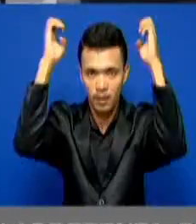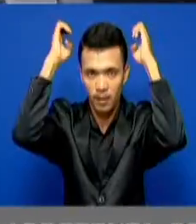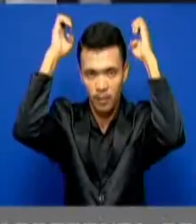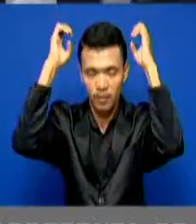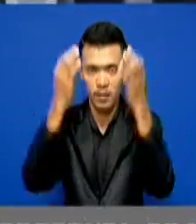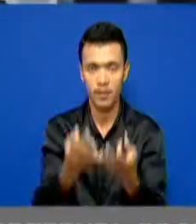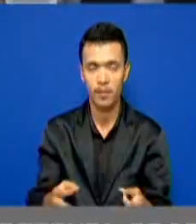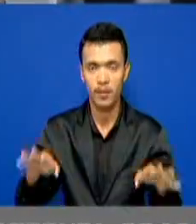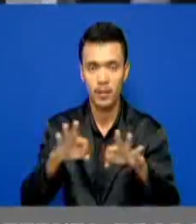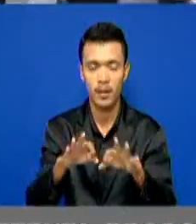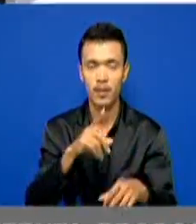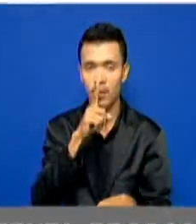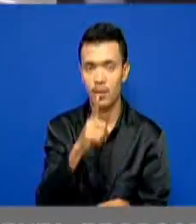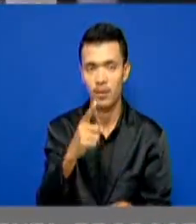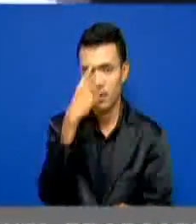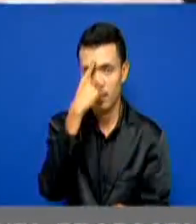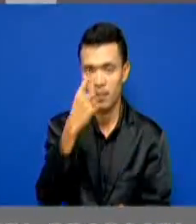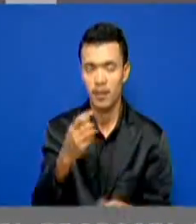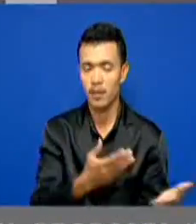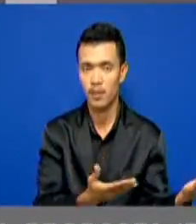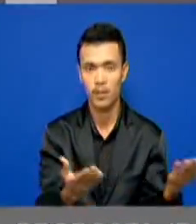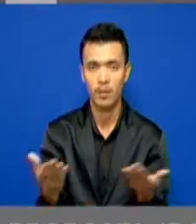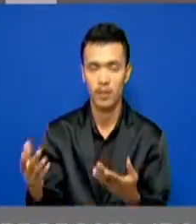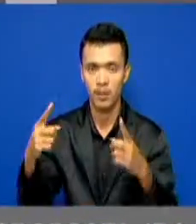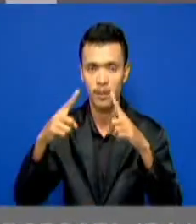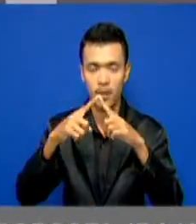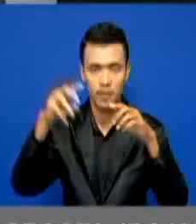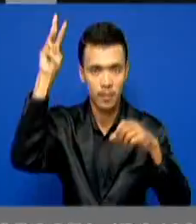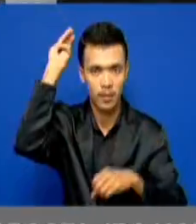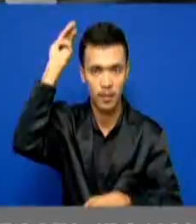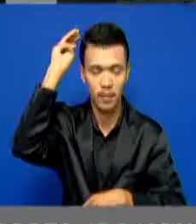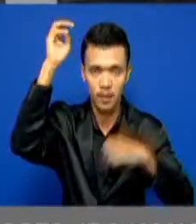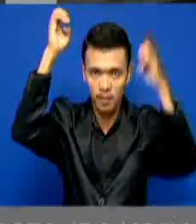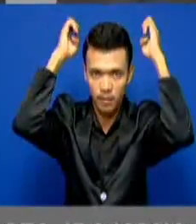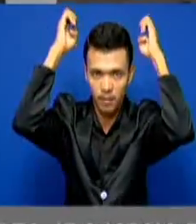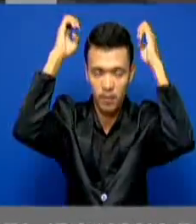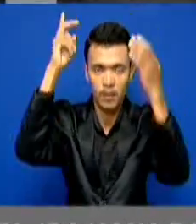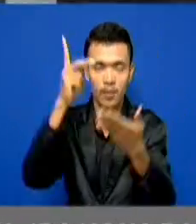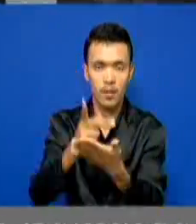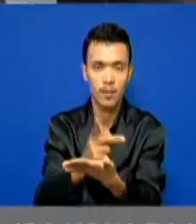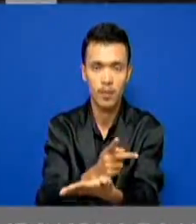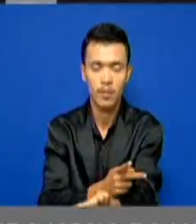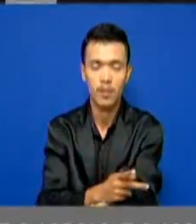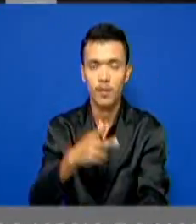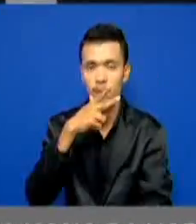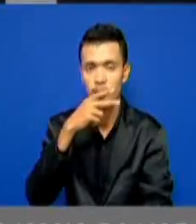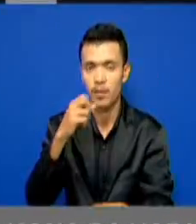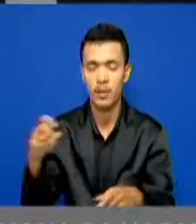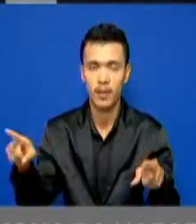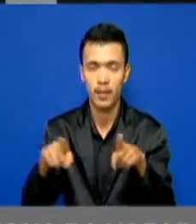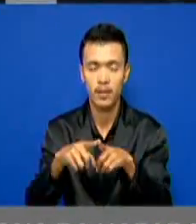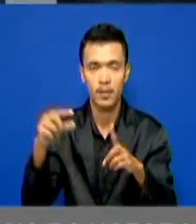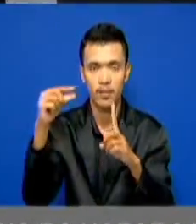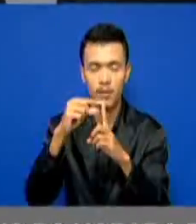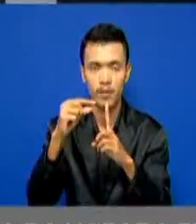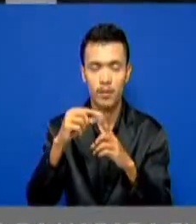nem importante Tebes, também se transmite para o Ministério da Educação, onde promove a língua portuguesa, a nessa língua oficial